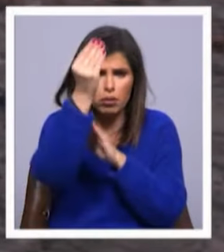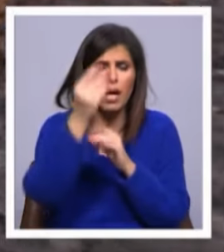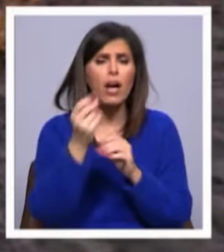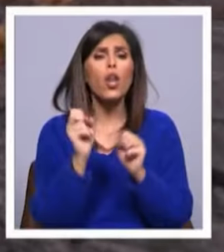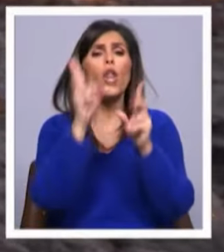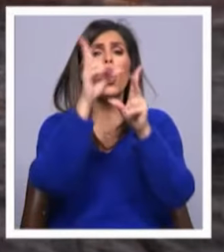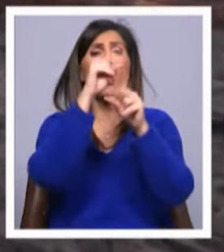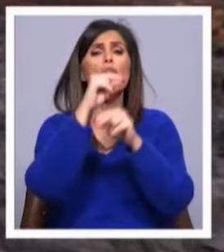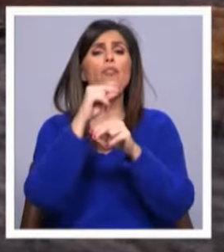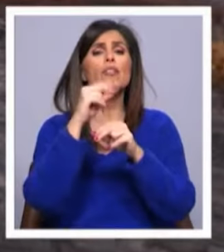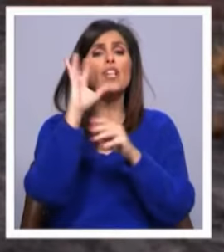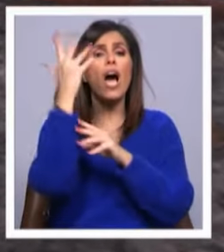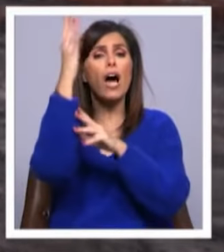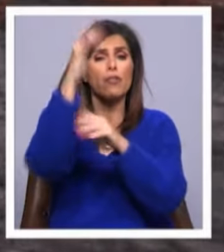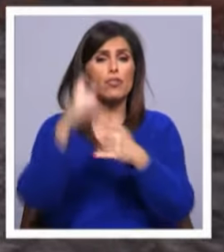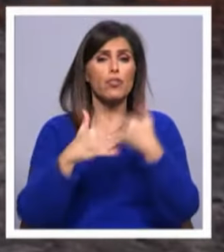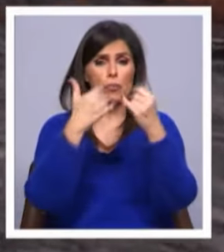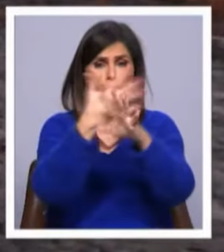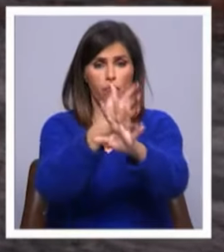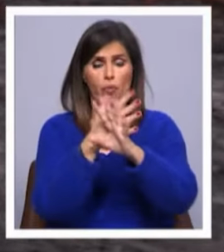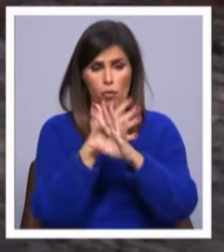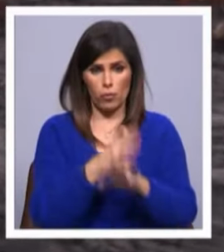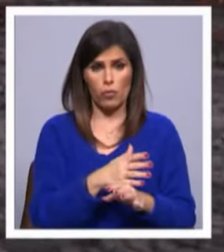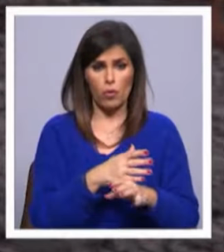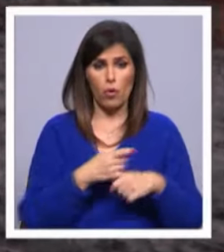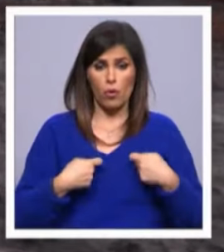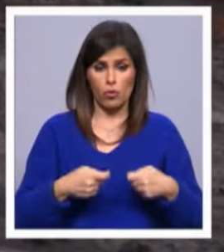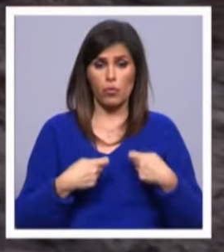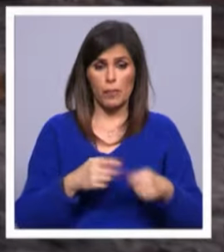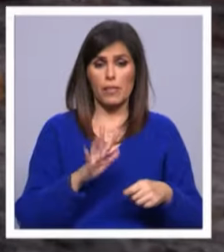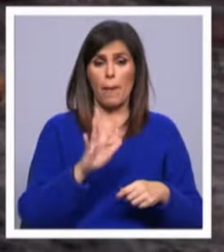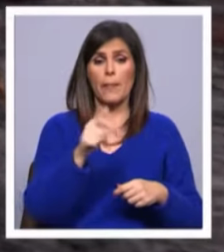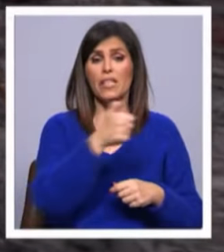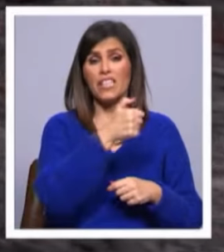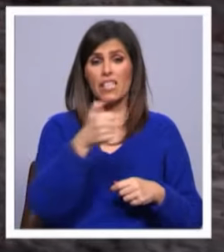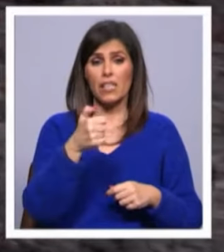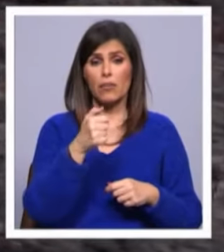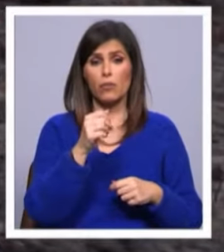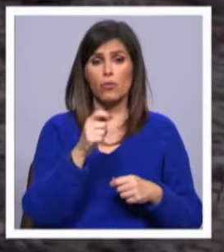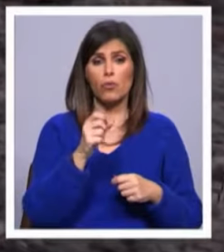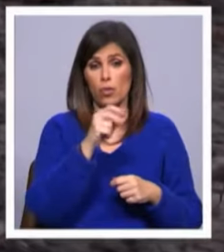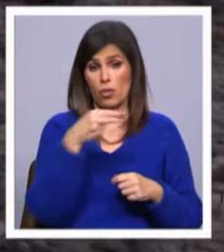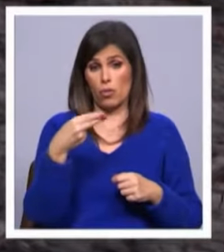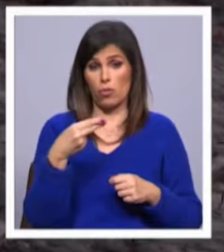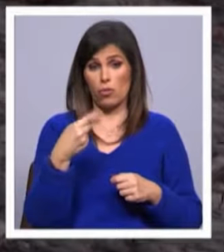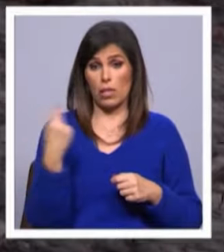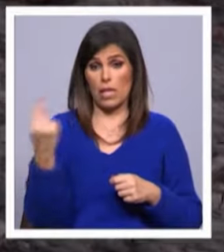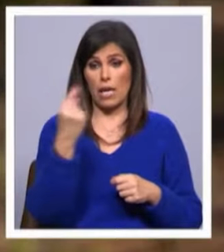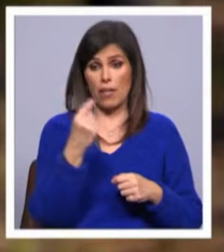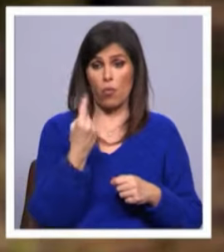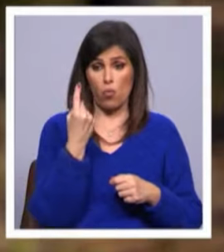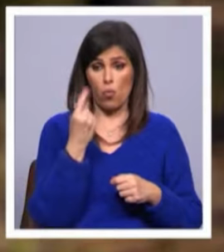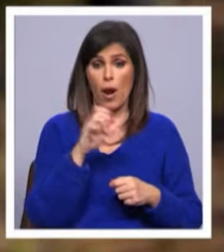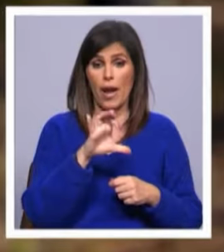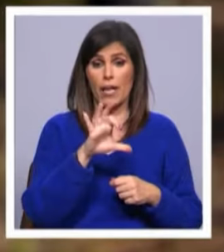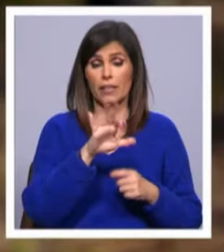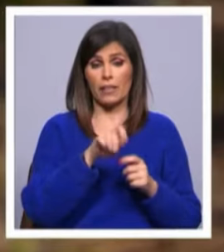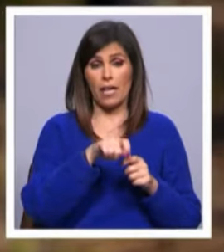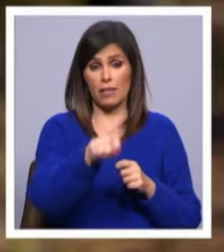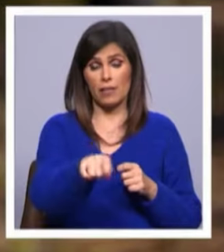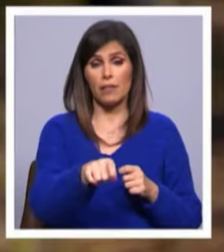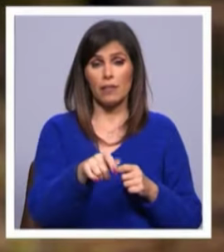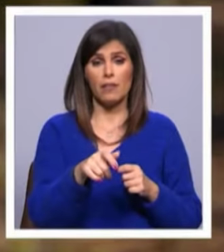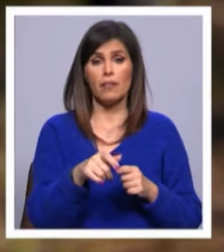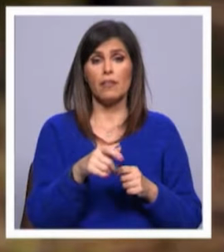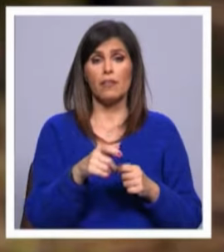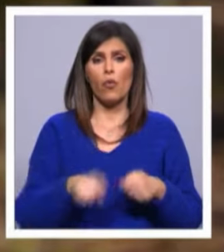após incêndios. Ora, a um custo médio de 1.500 euros por hectare, nós teríamos que seria necessário